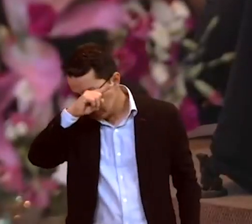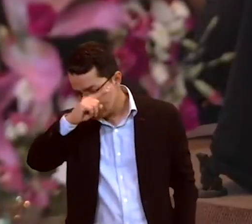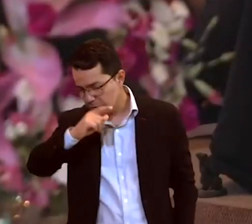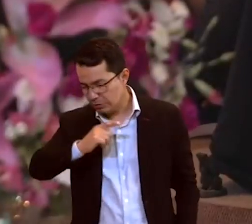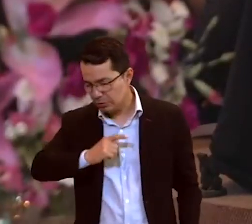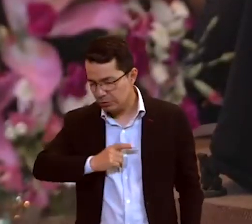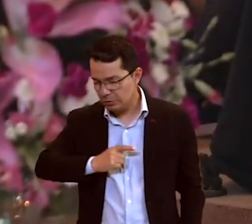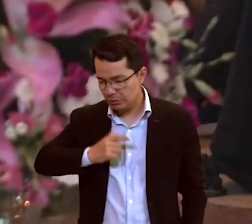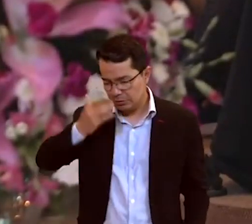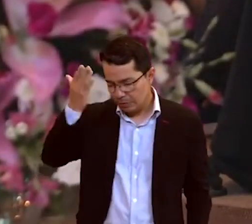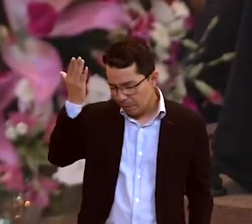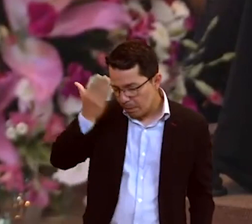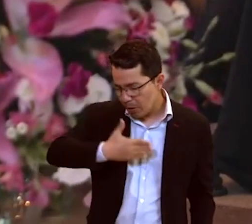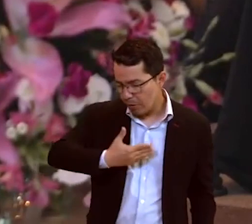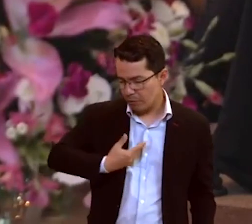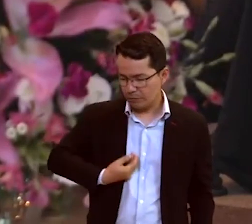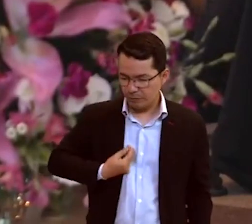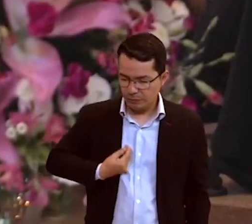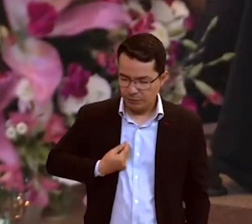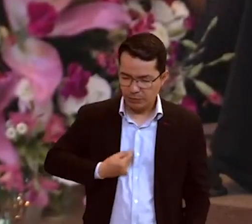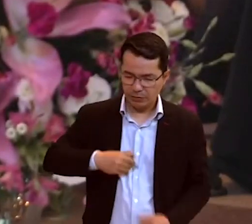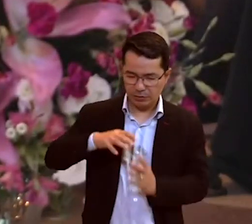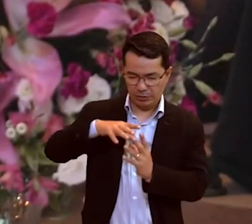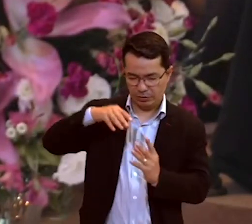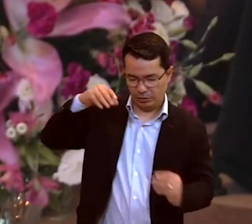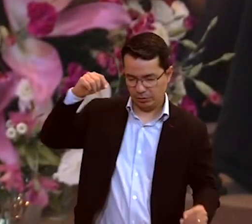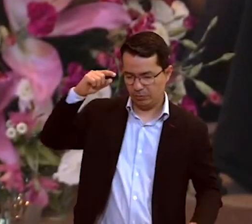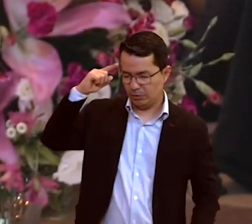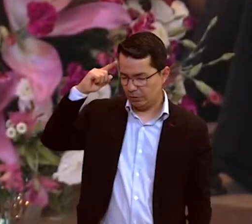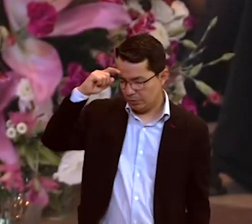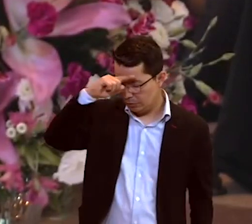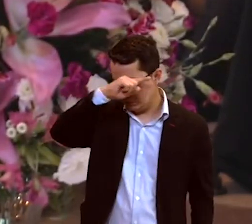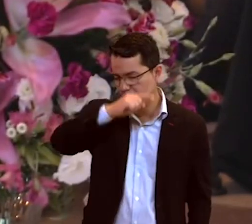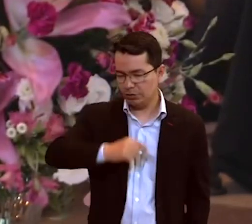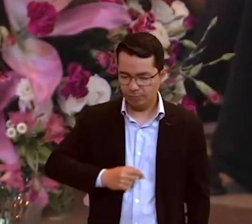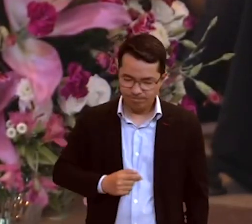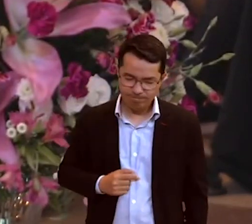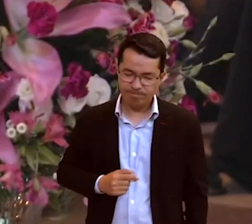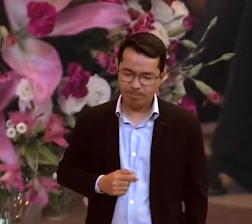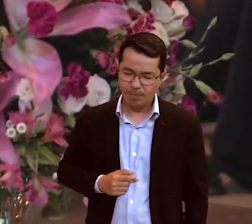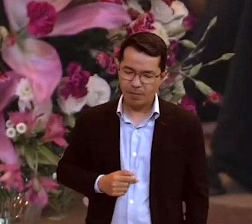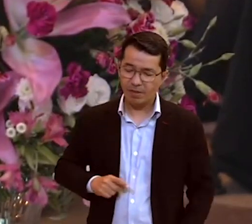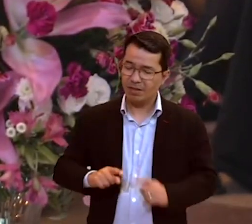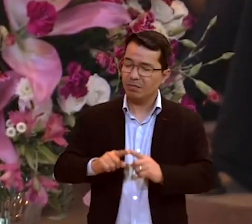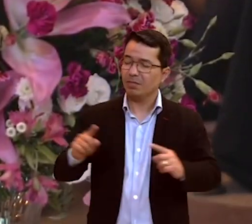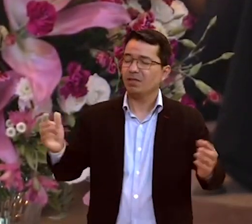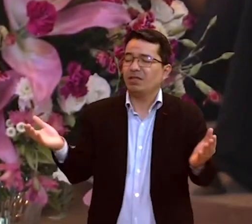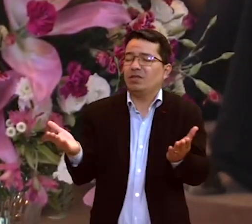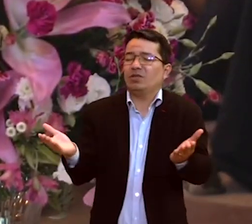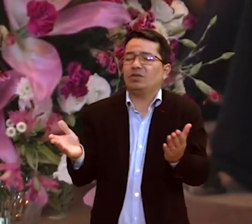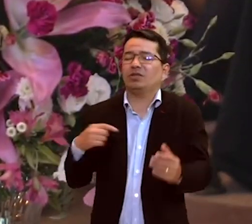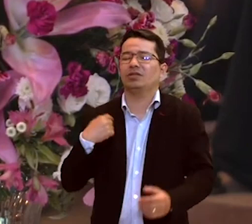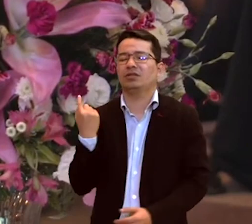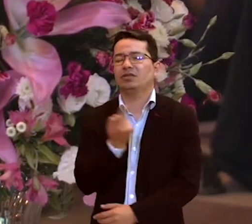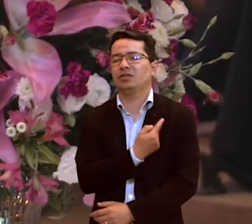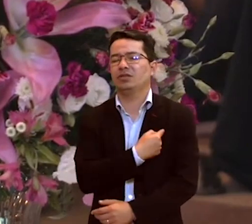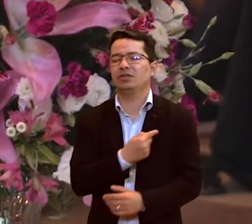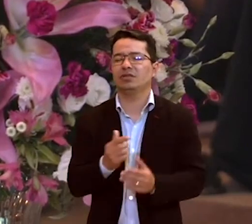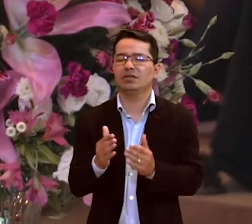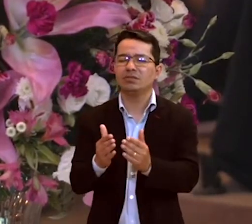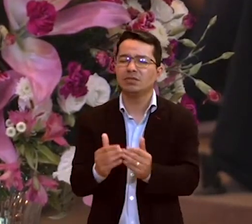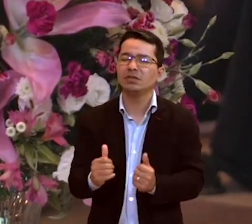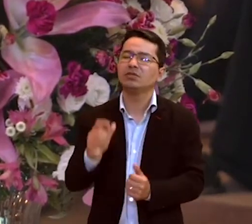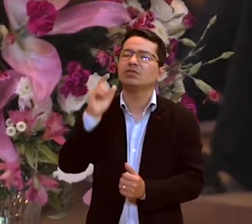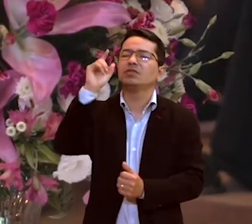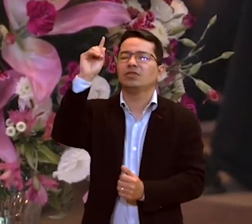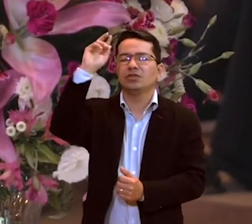provações na alma, na vida. Está difícil. Mas Deus, nós estamos fazendo aquilo que a Tua palavra nos encoraja, que é orarmos. E nós pedimos